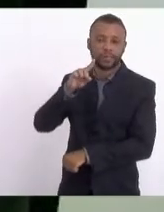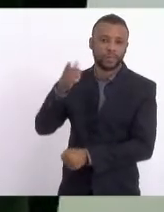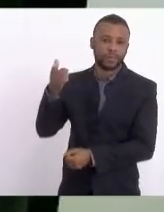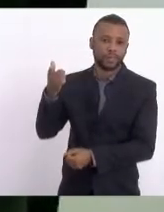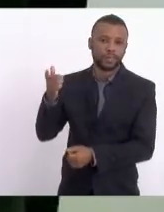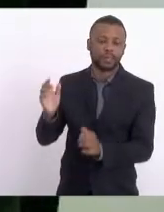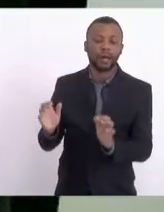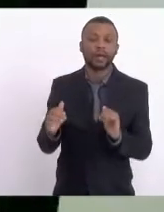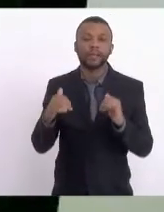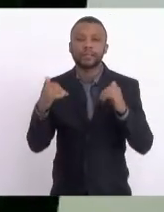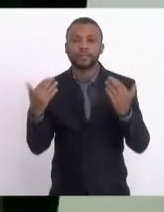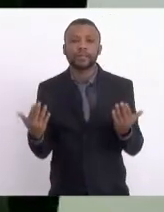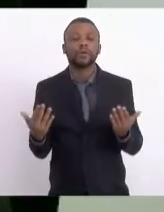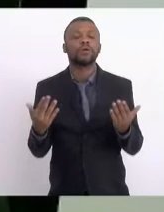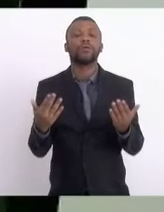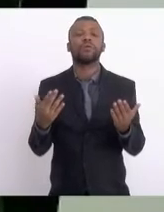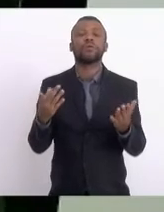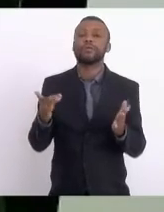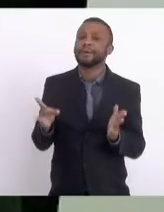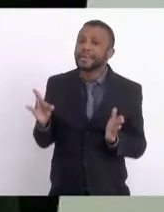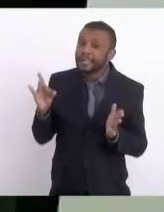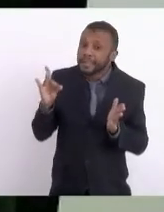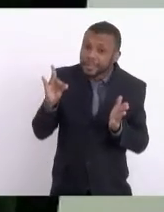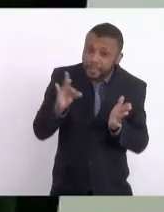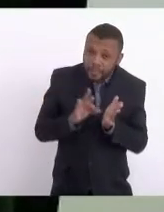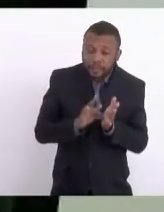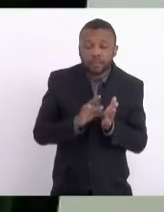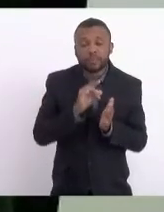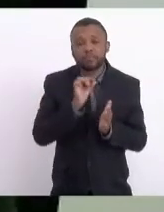Então, exatamente, esse